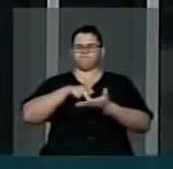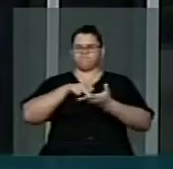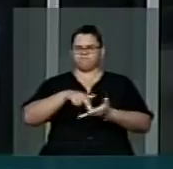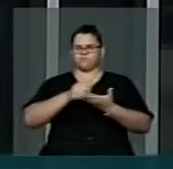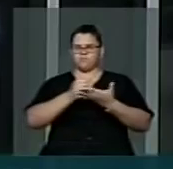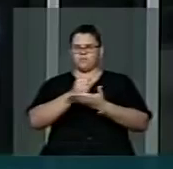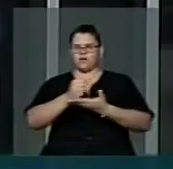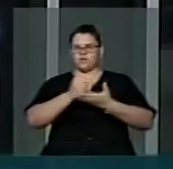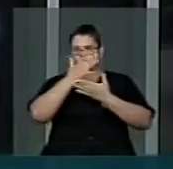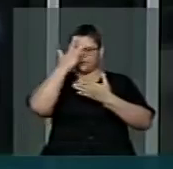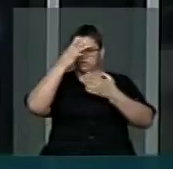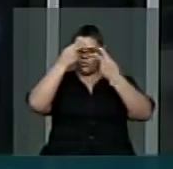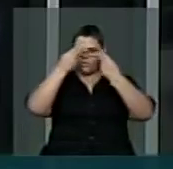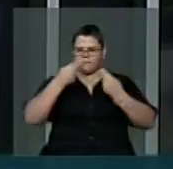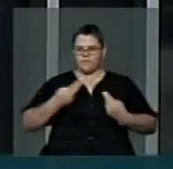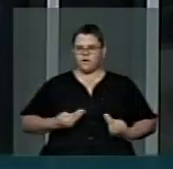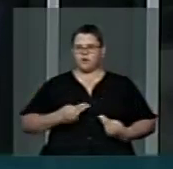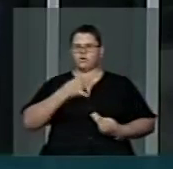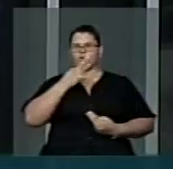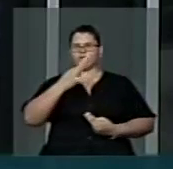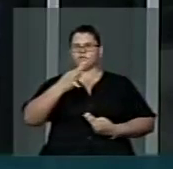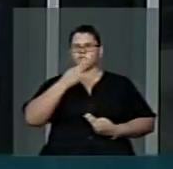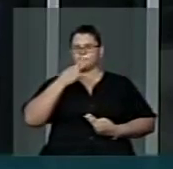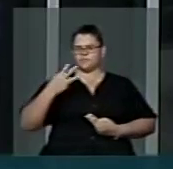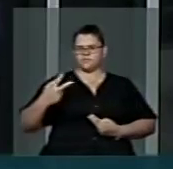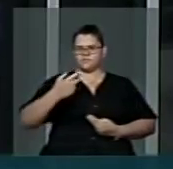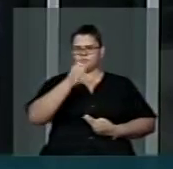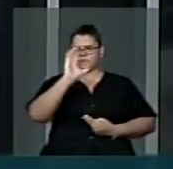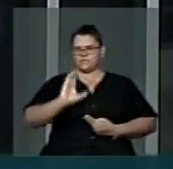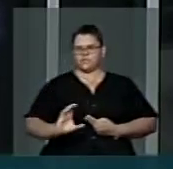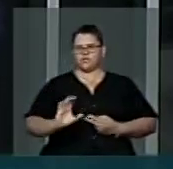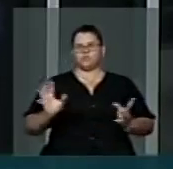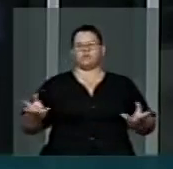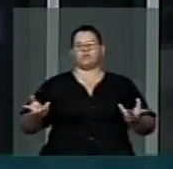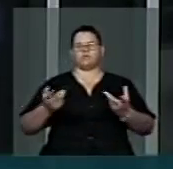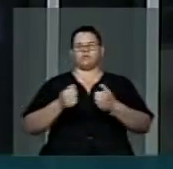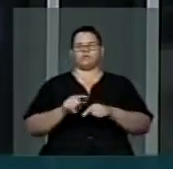humanista, que seja capaz de formar autênticos cidadãos. E a